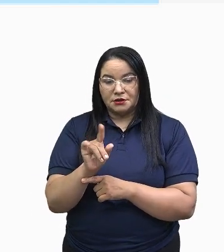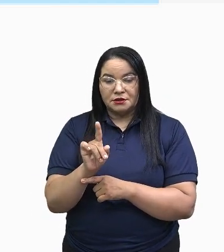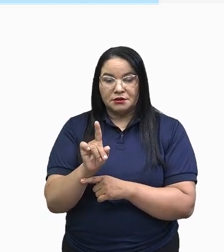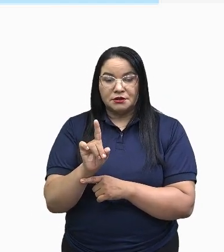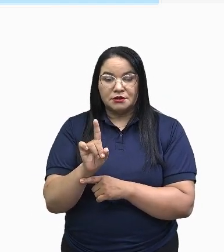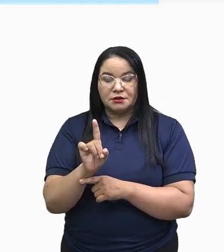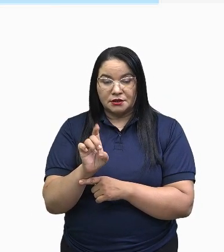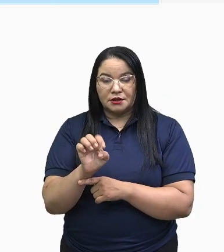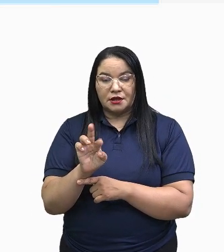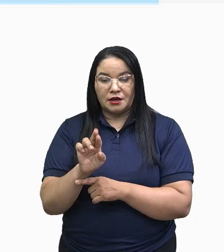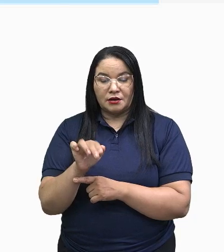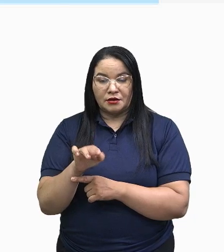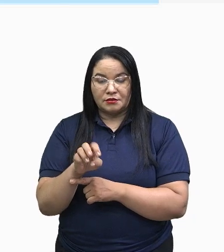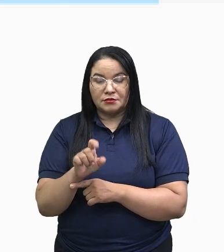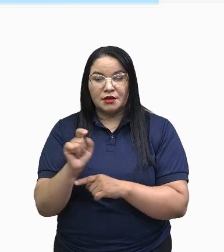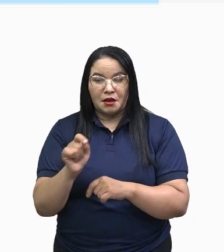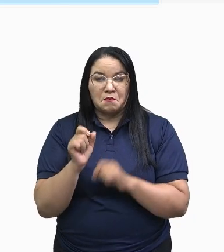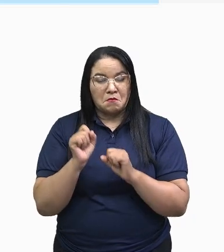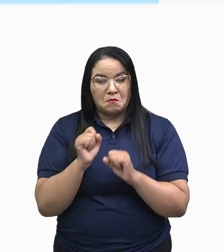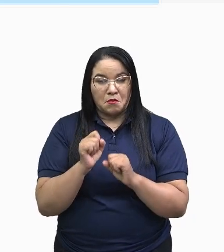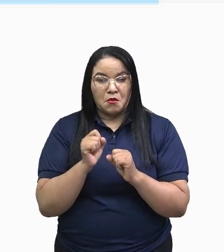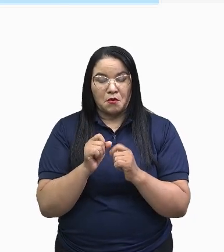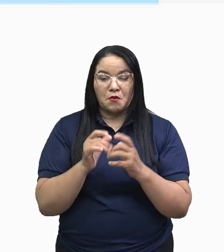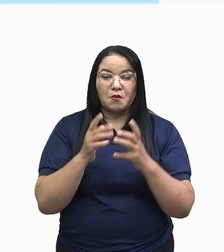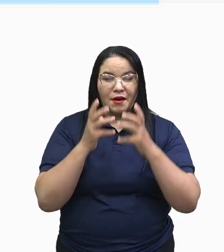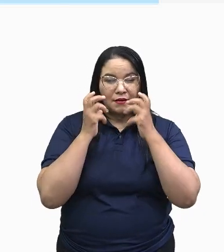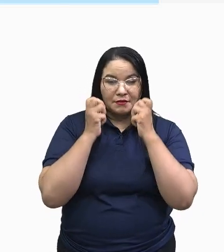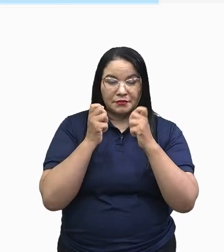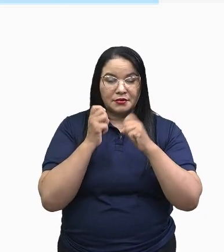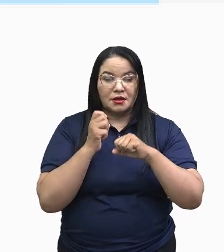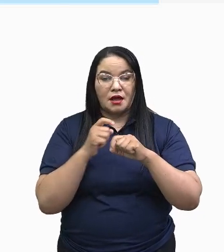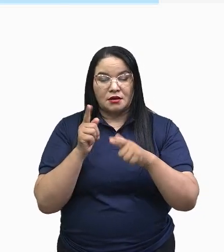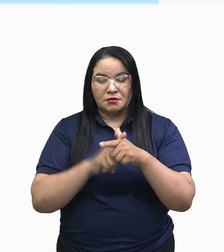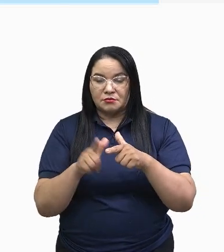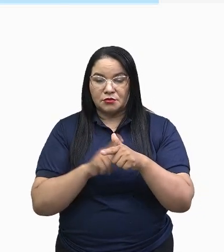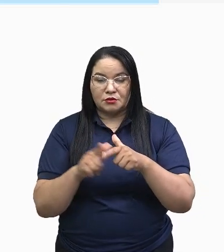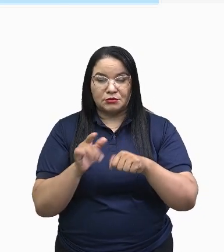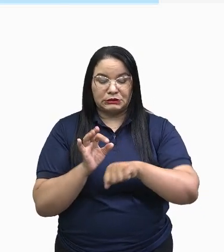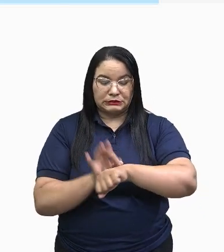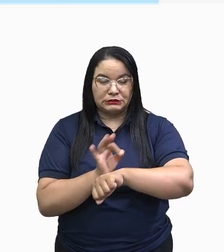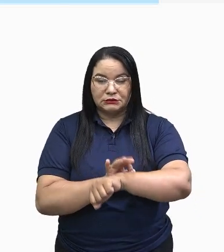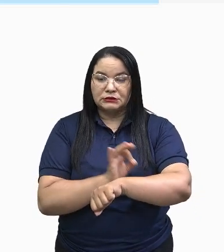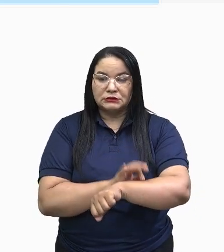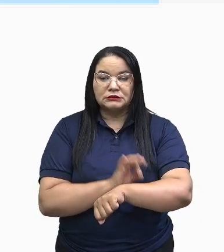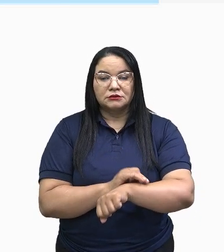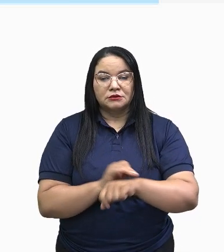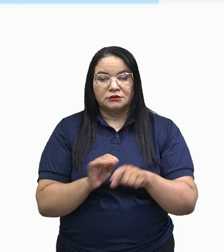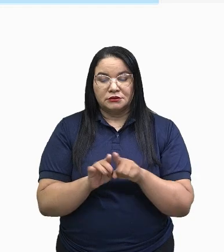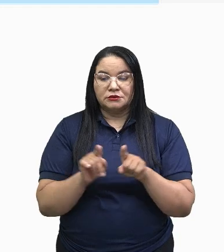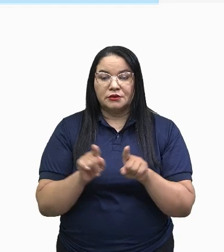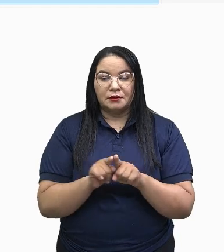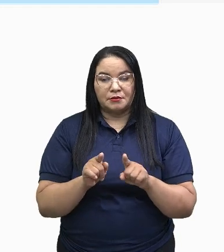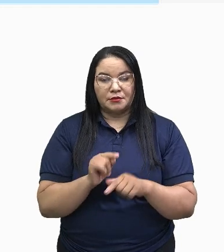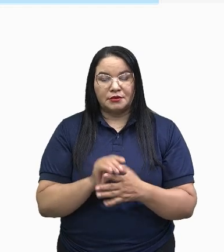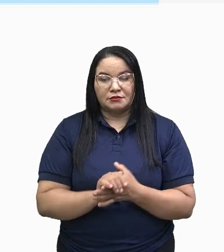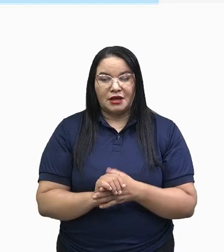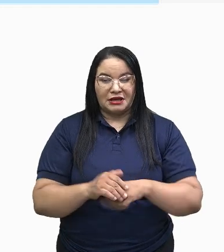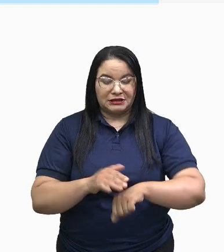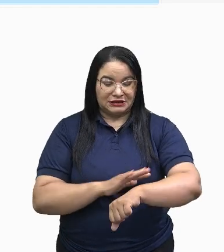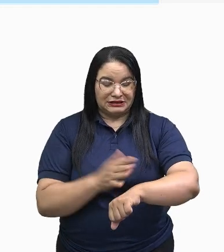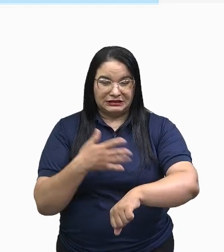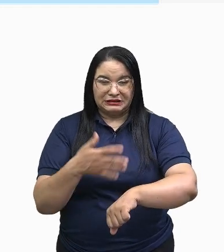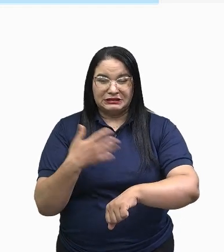pelas queimaduras solares, tá? Então, quando você pega aquele sol que fica ardido no outro dia, que